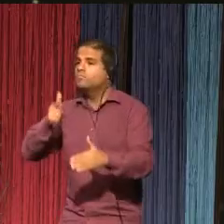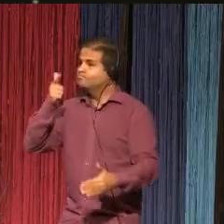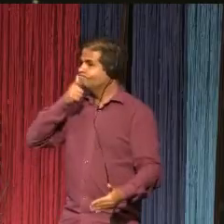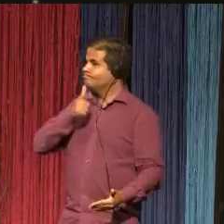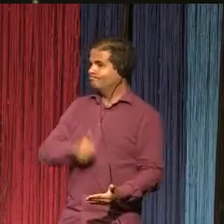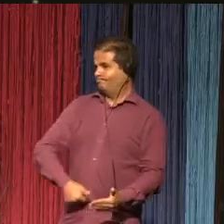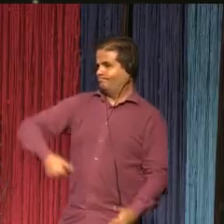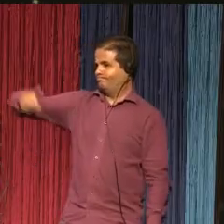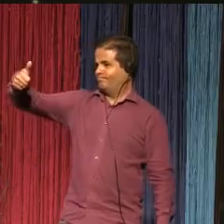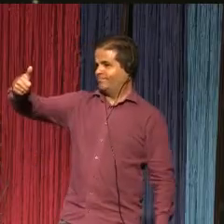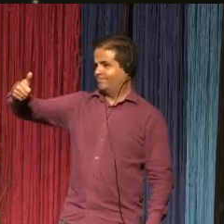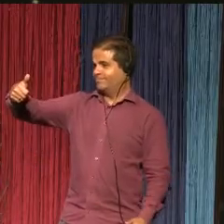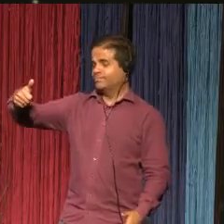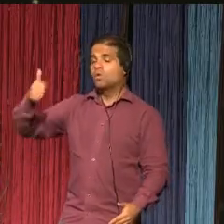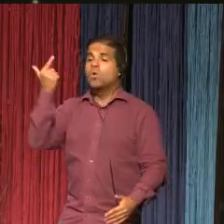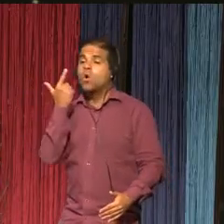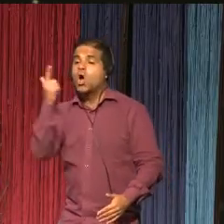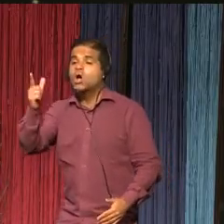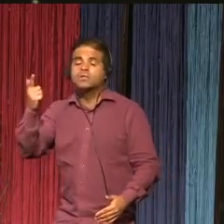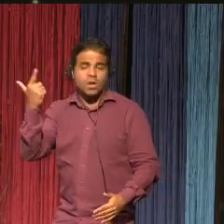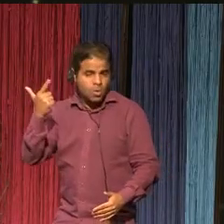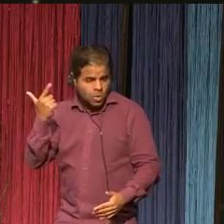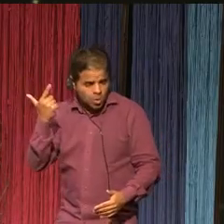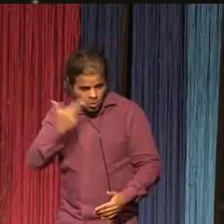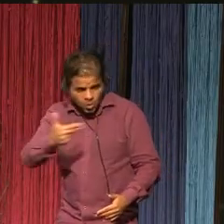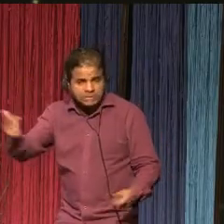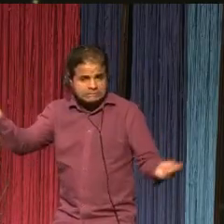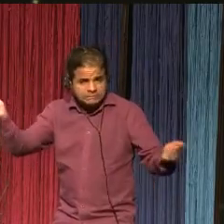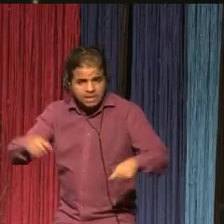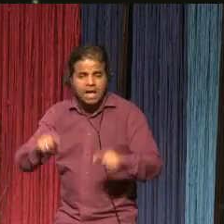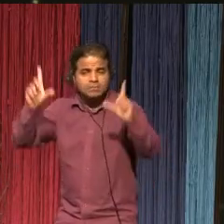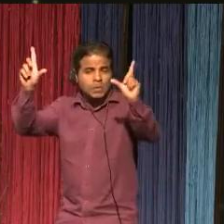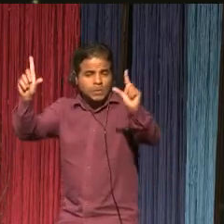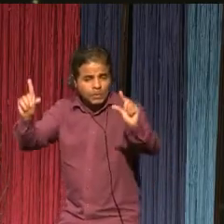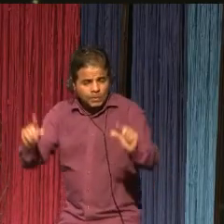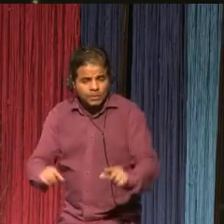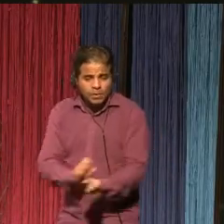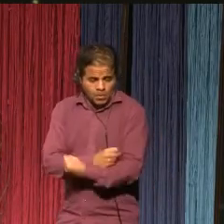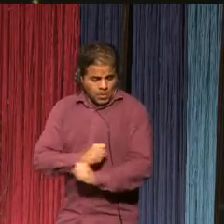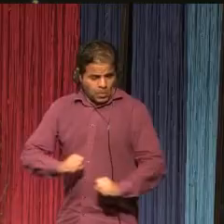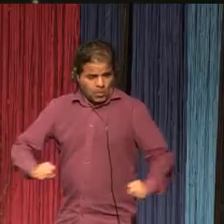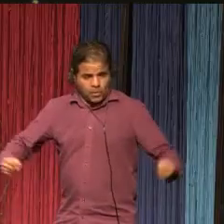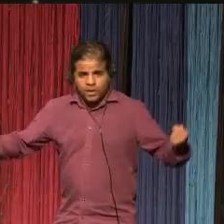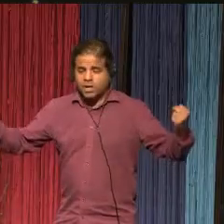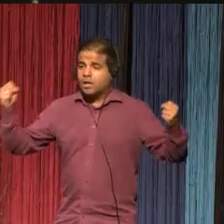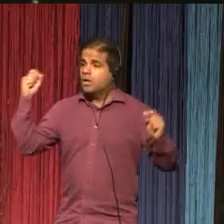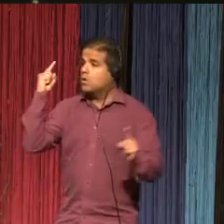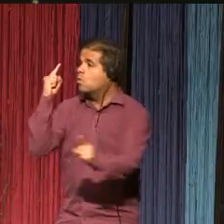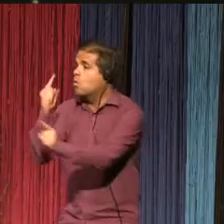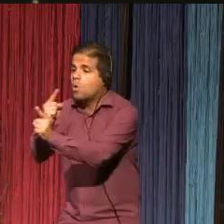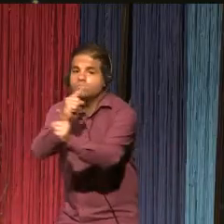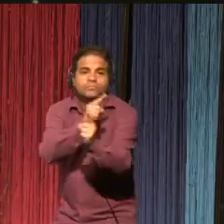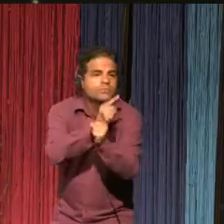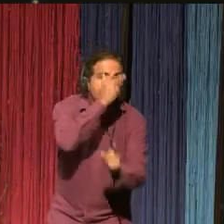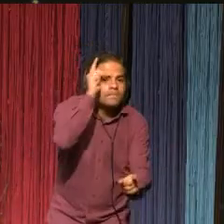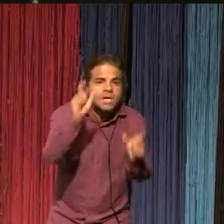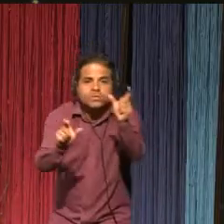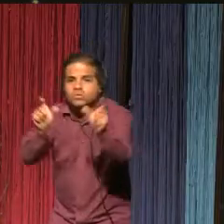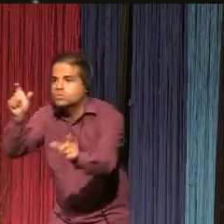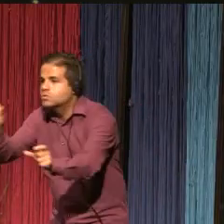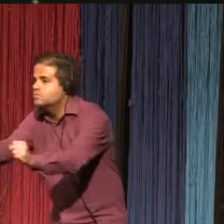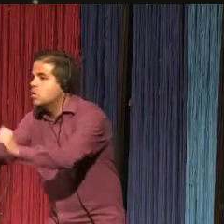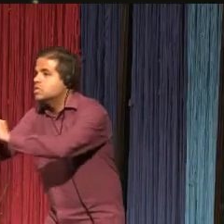melhores. Uma outra maneira de tentar aliviar o estresse é tentar encontrar pessoas para te apoiar.